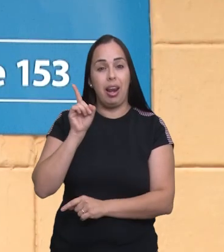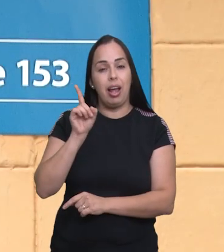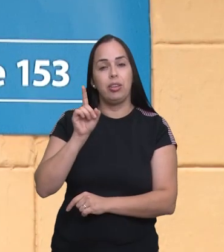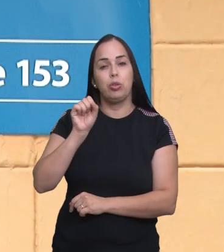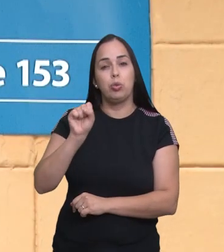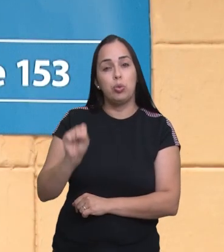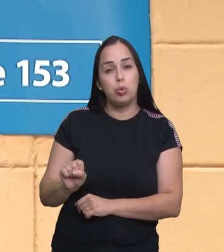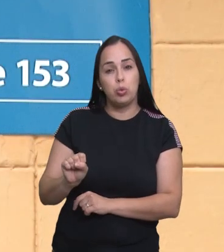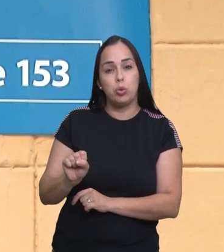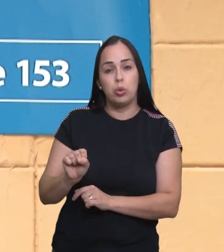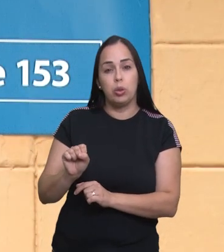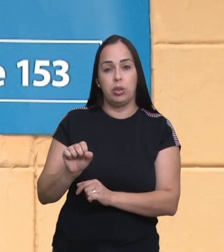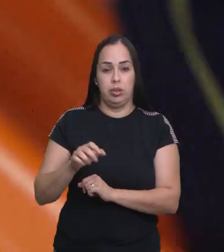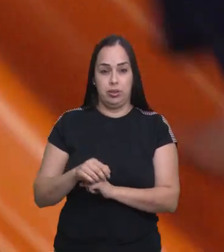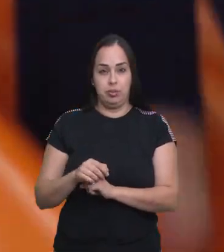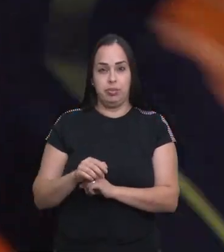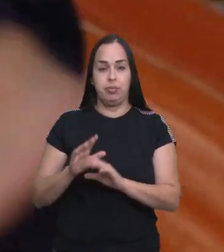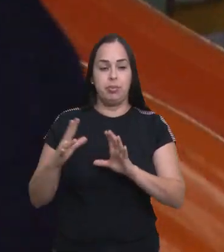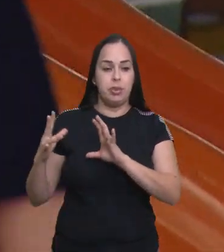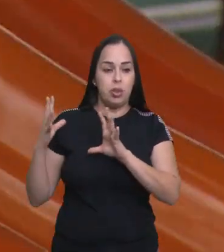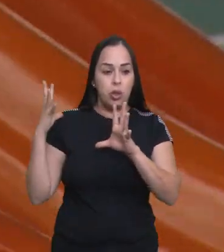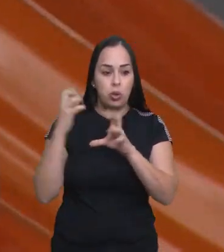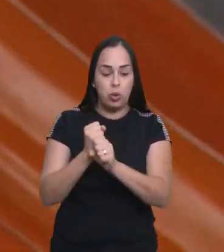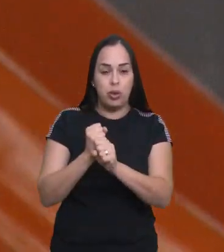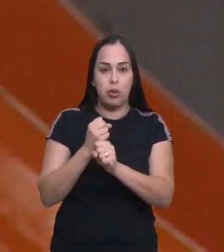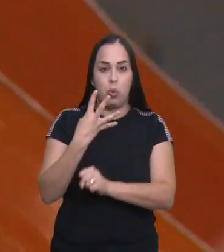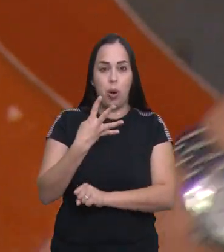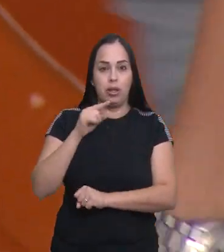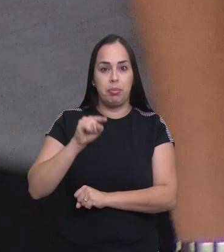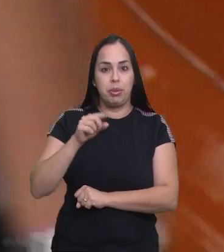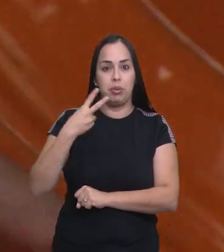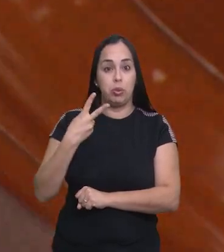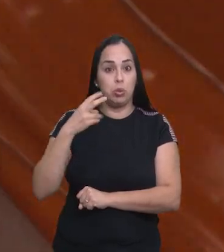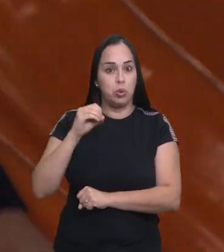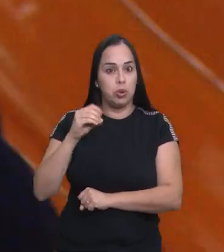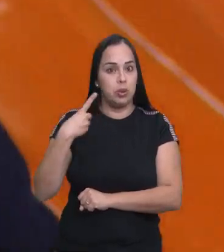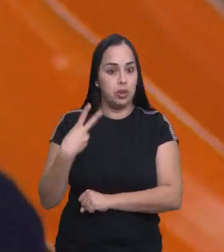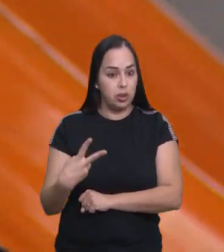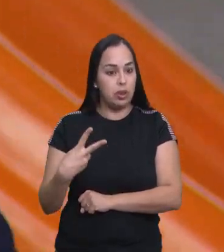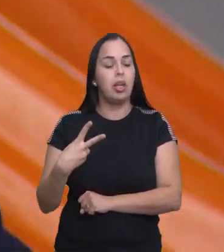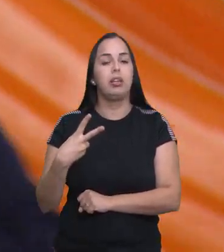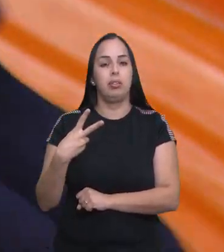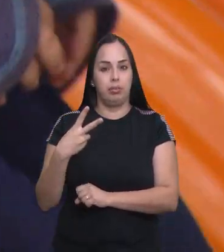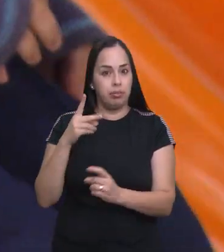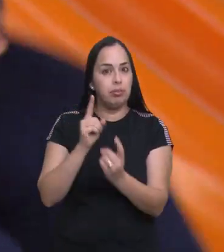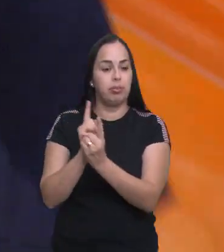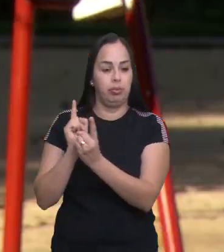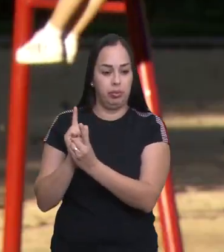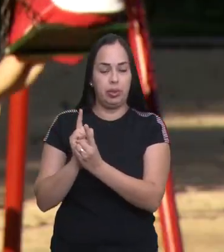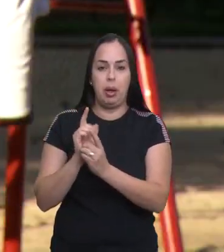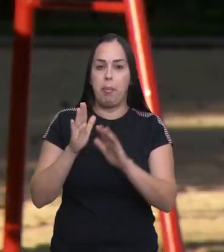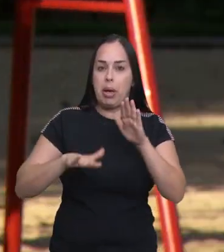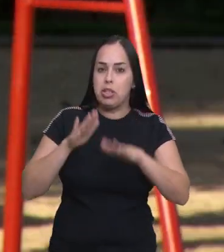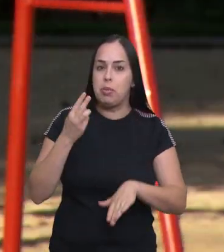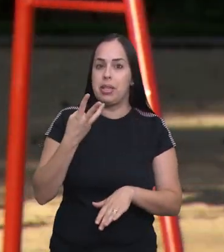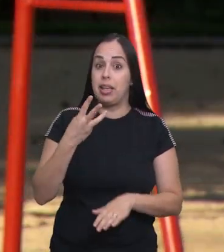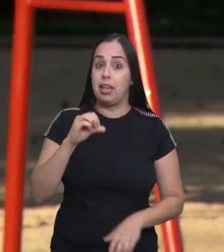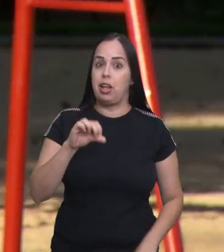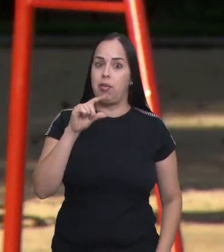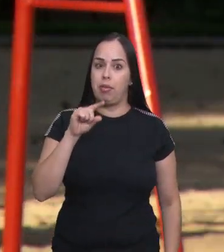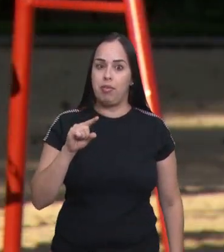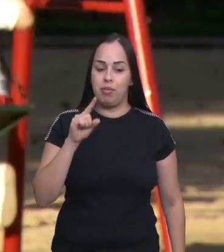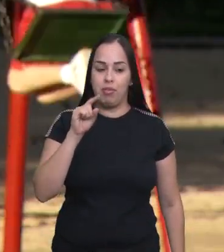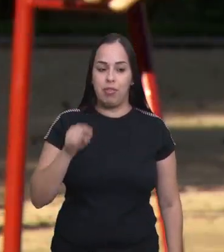Unidade Sul do Conselho Tutelar. Ao todo, foram 4.202 casos registrados, o que